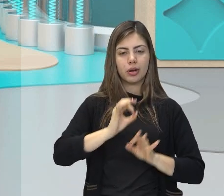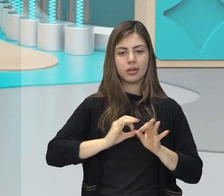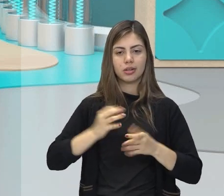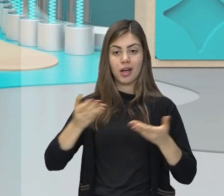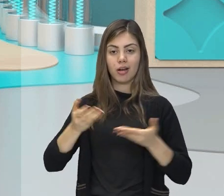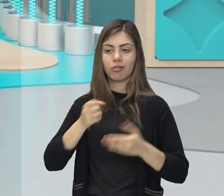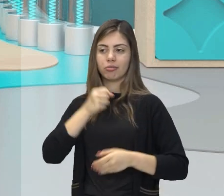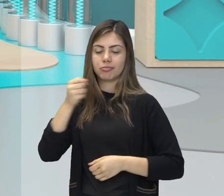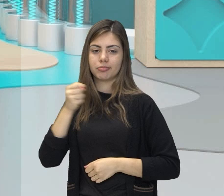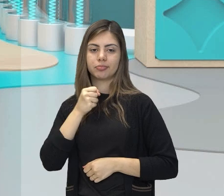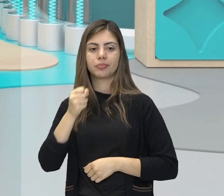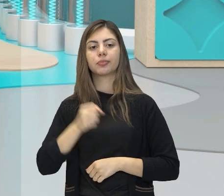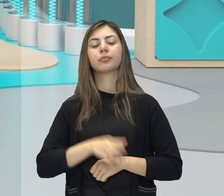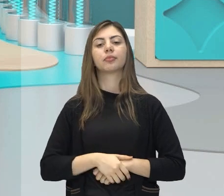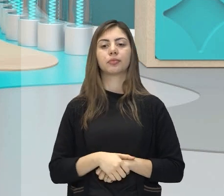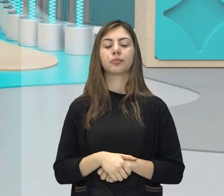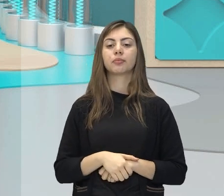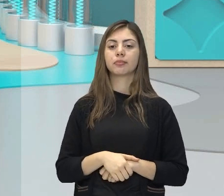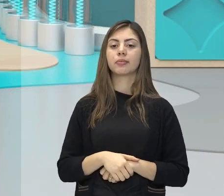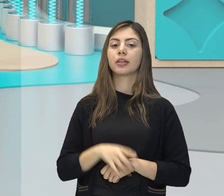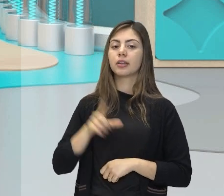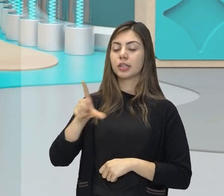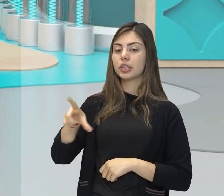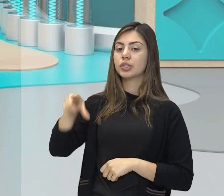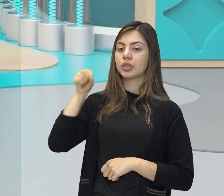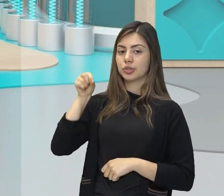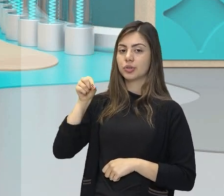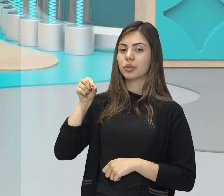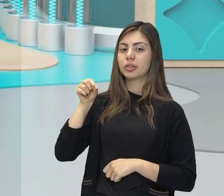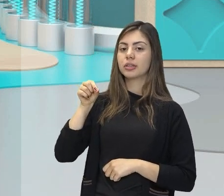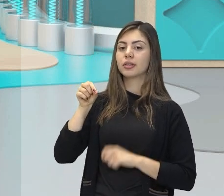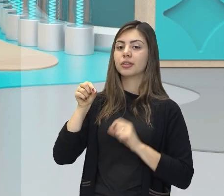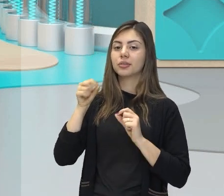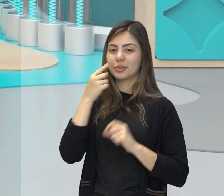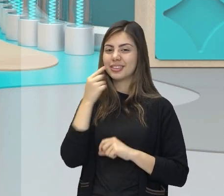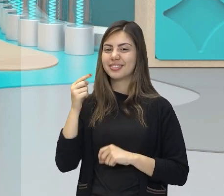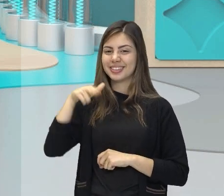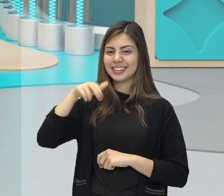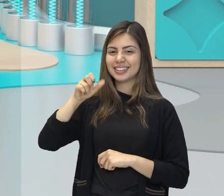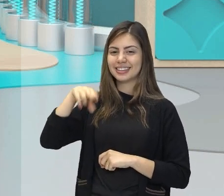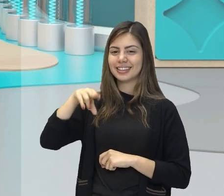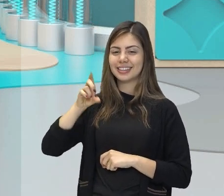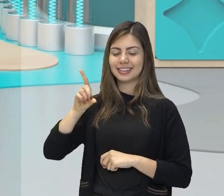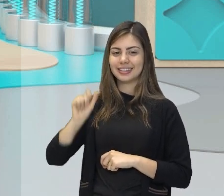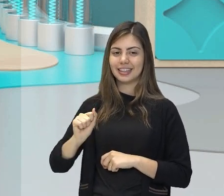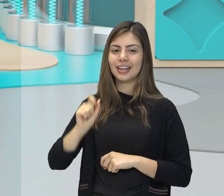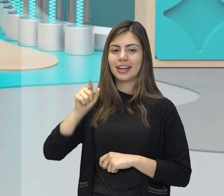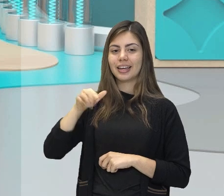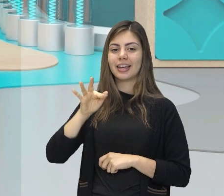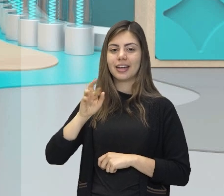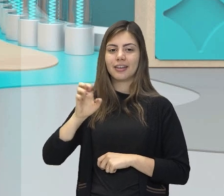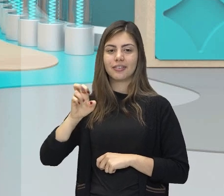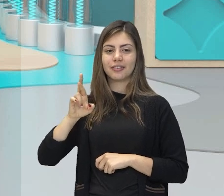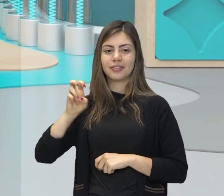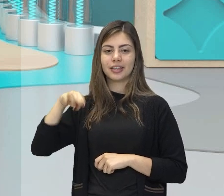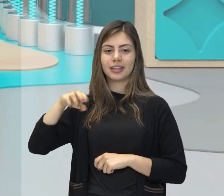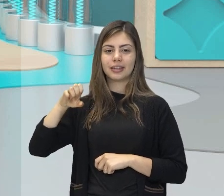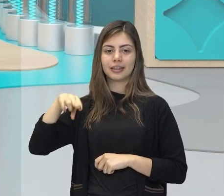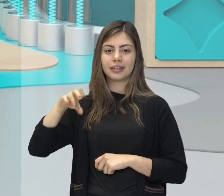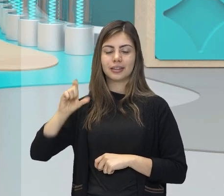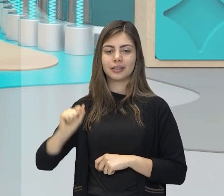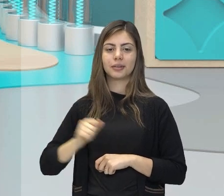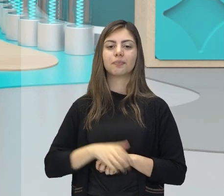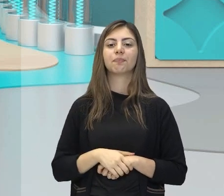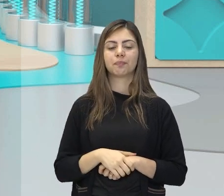entrevista foi feito. Então, o entrevistado selecionado foi a Nanda, vocês viram ali no nosso texto, né? É a Fernanda Gurgel.